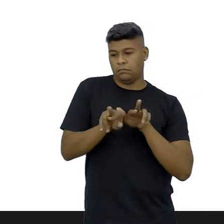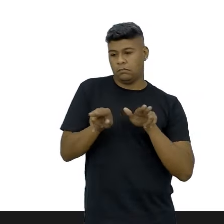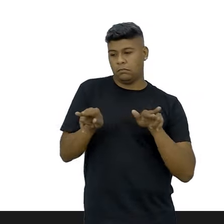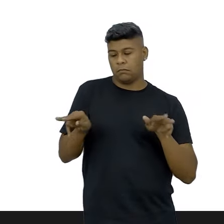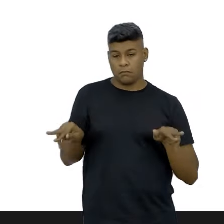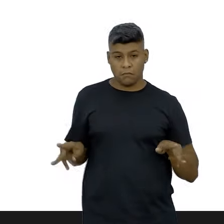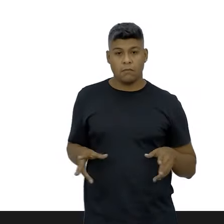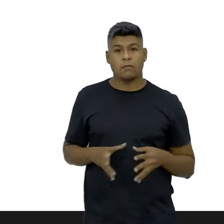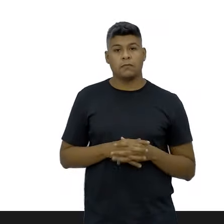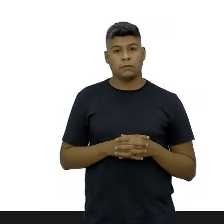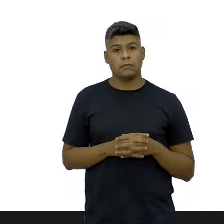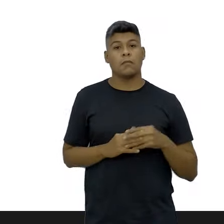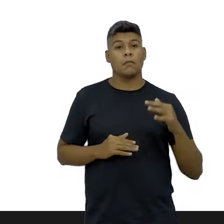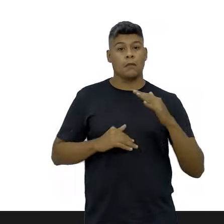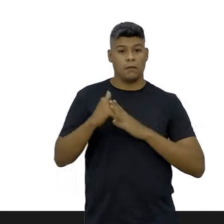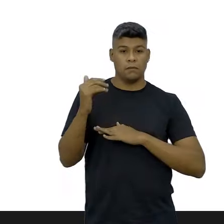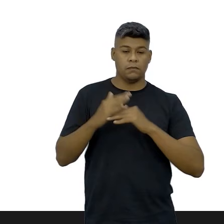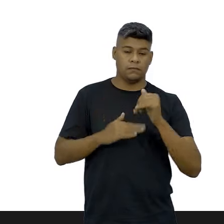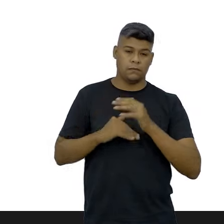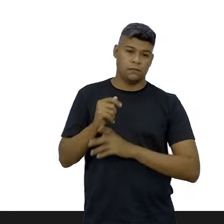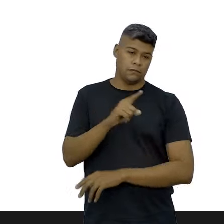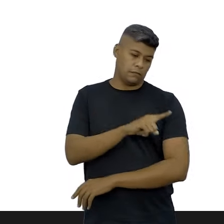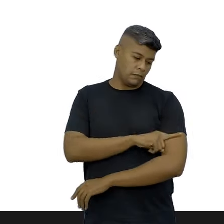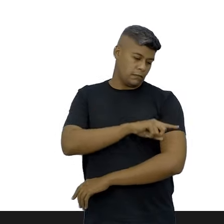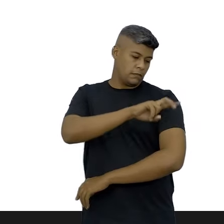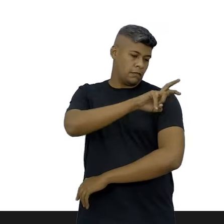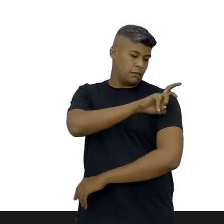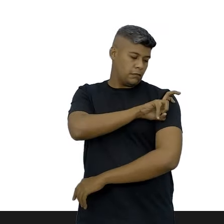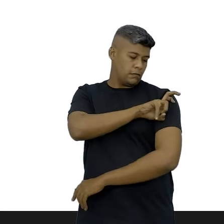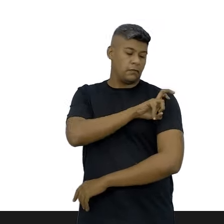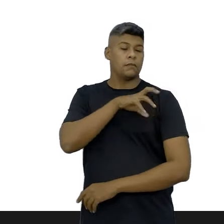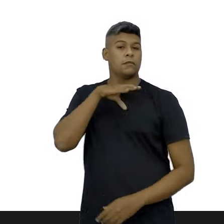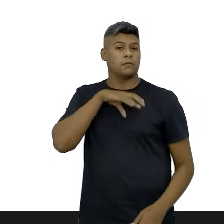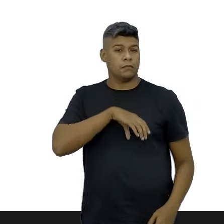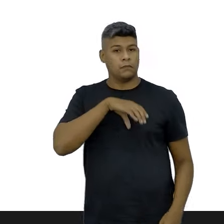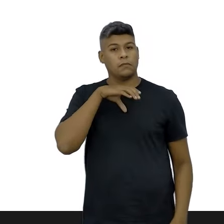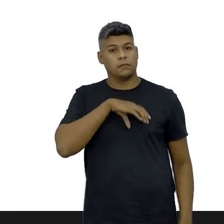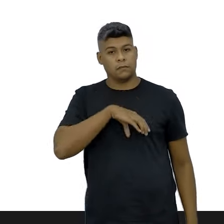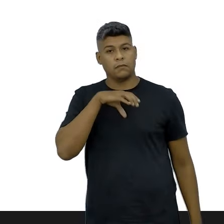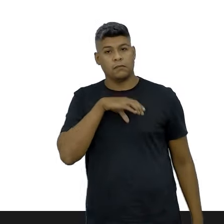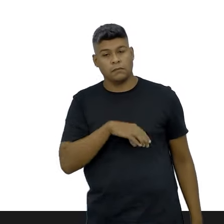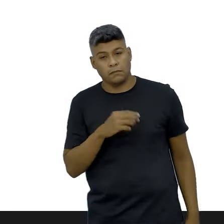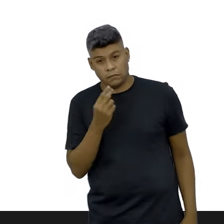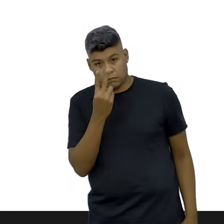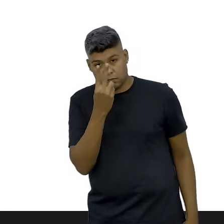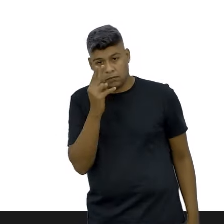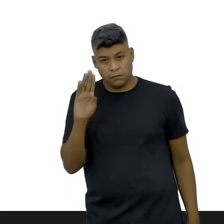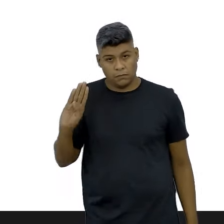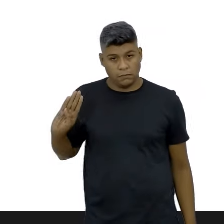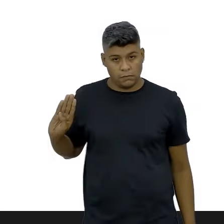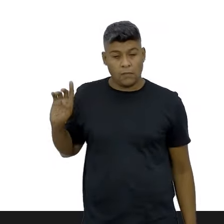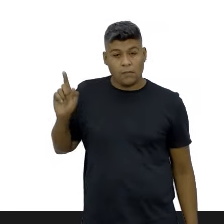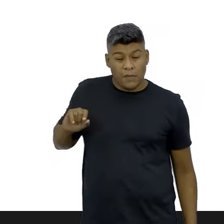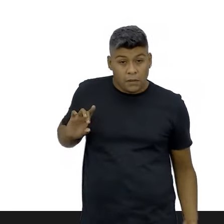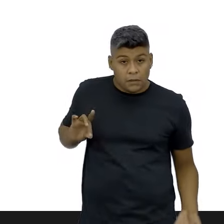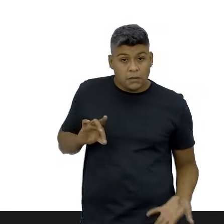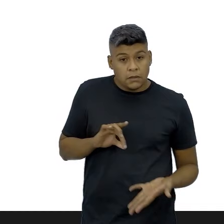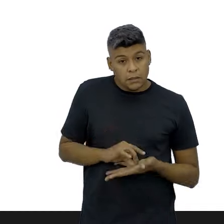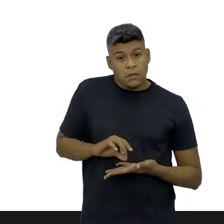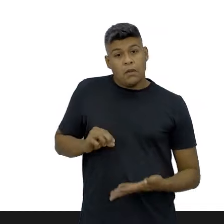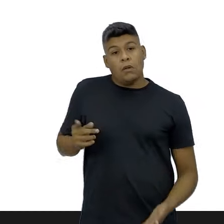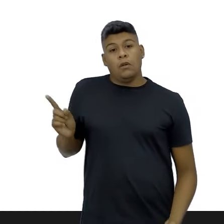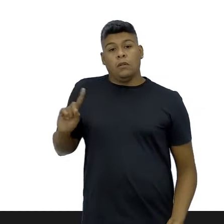multissemióticos, e a habilidade do primeiro ao quinto de língua portuguesa, de número 2B, que é confirmar ou